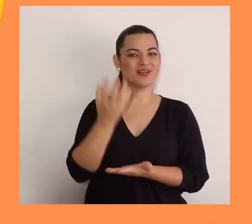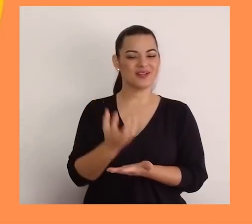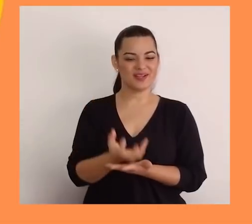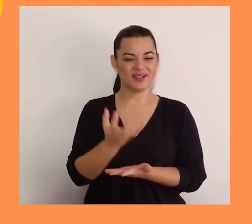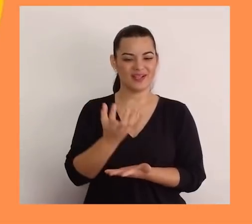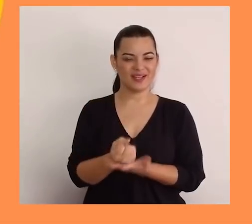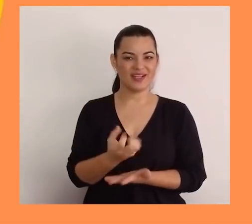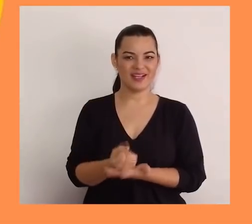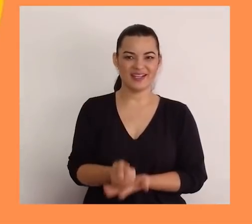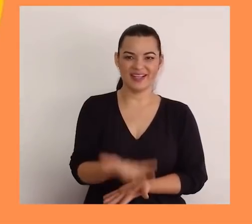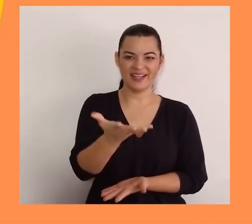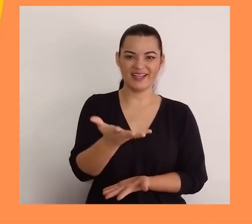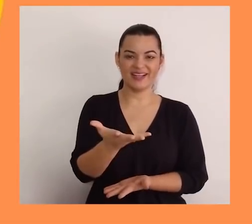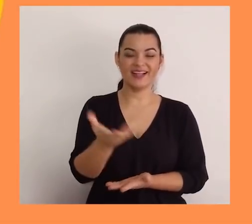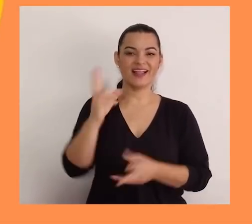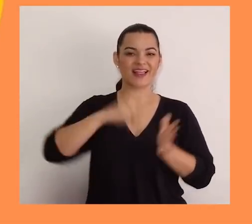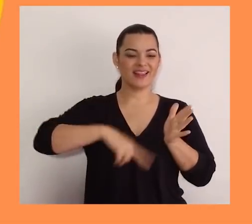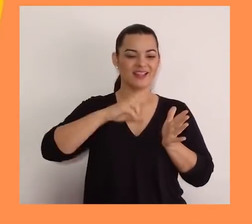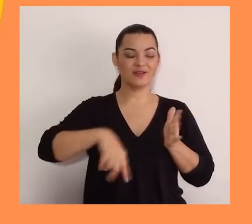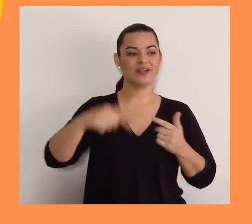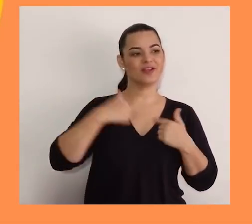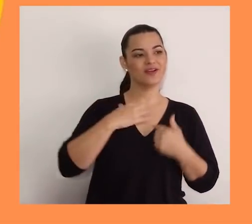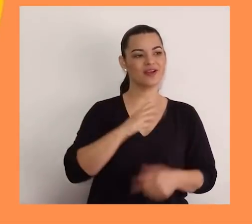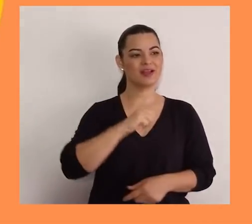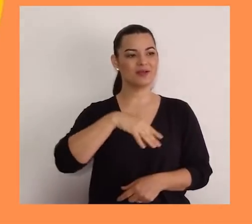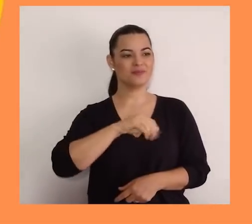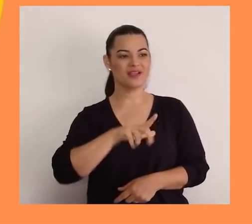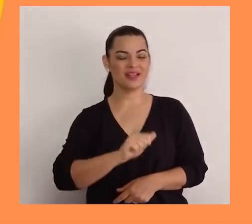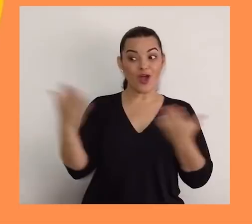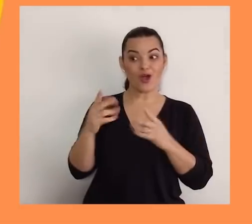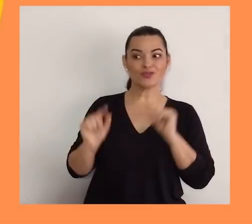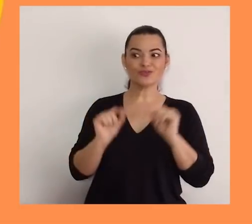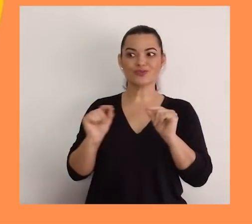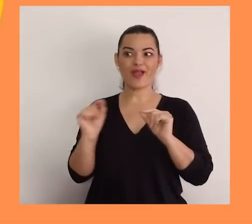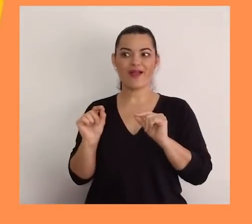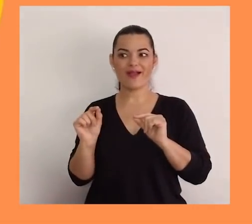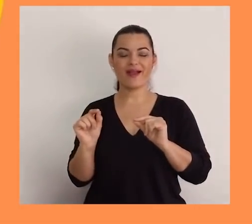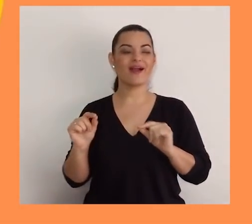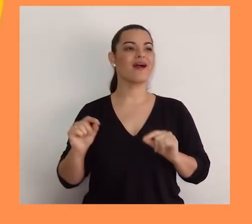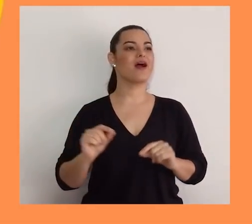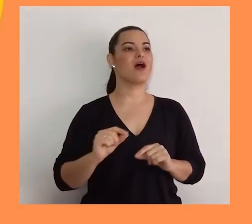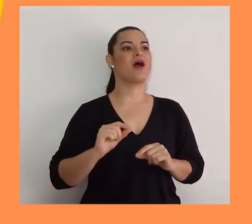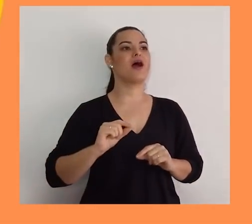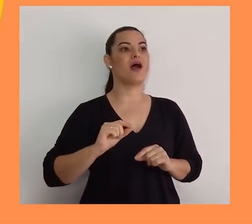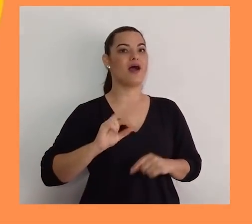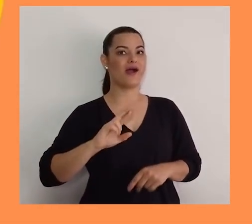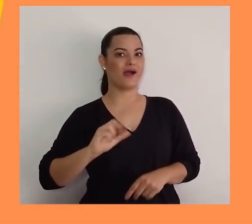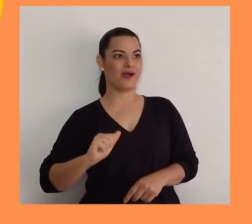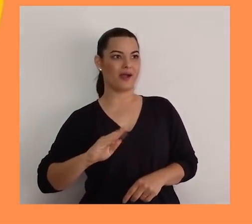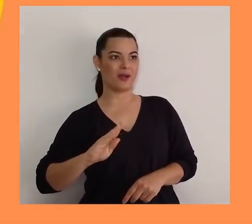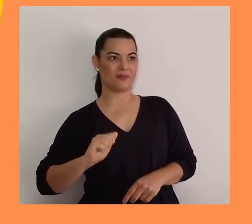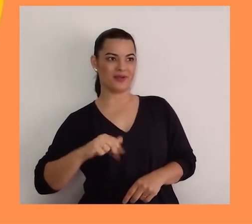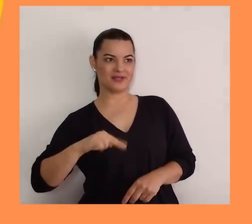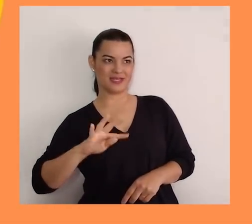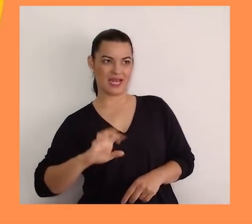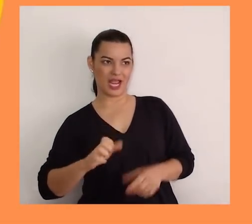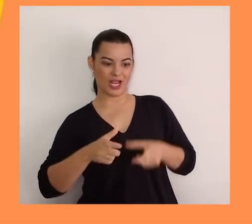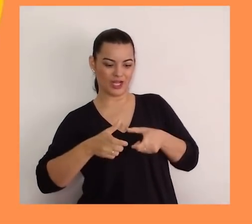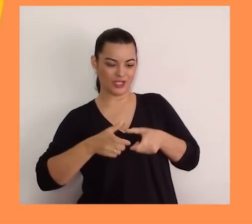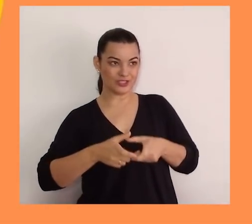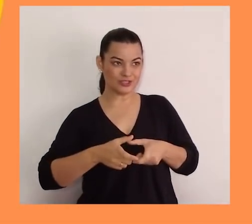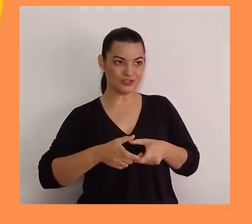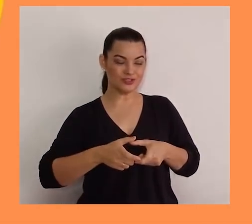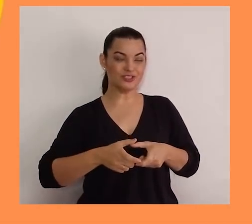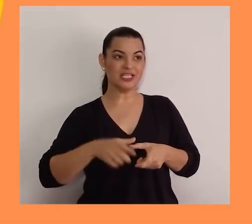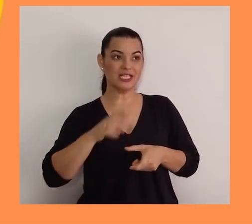Então a história de hoje vai ser comentada aí no podcast com a Camila e o Felipe.